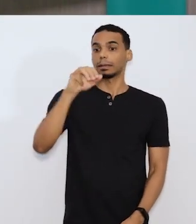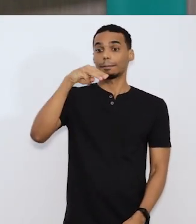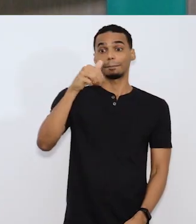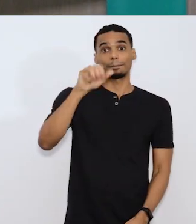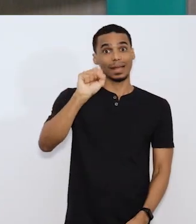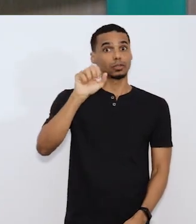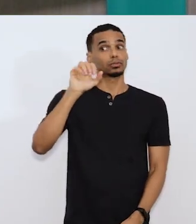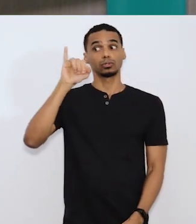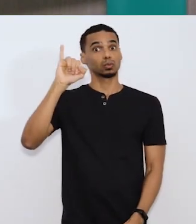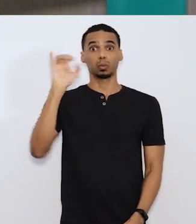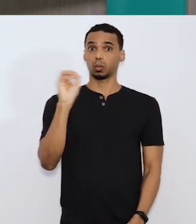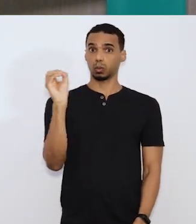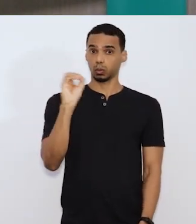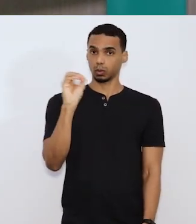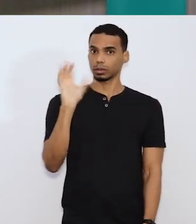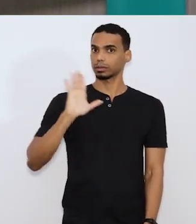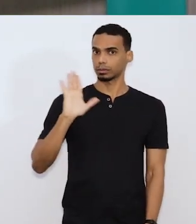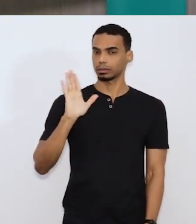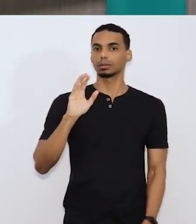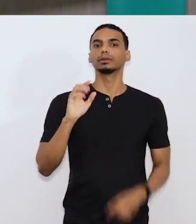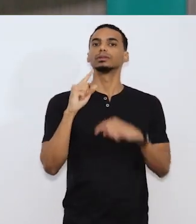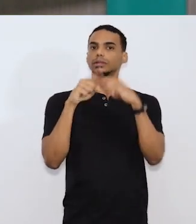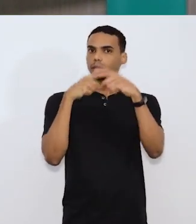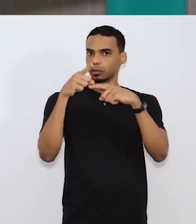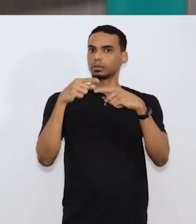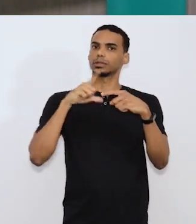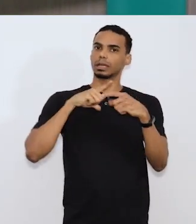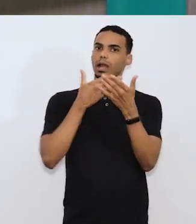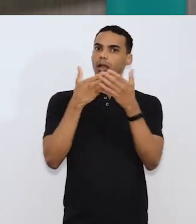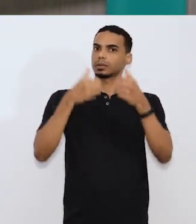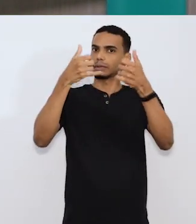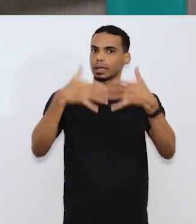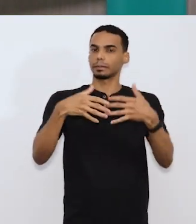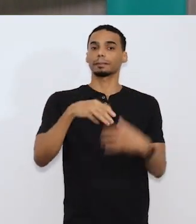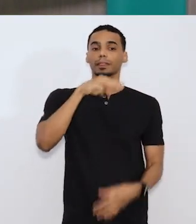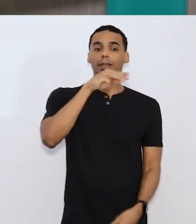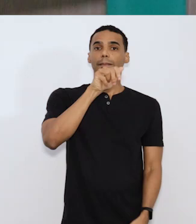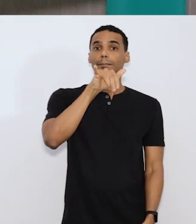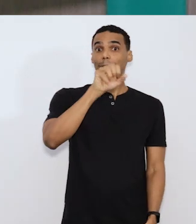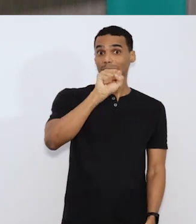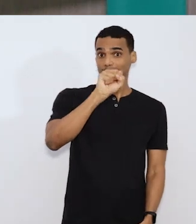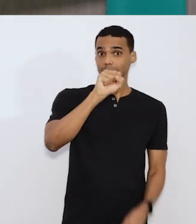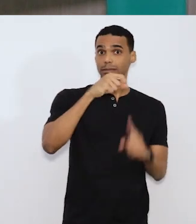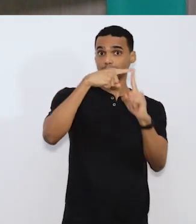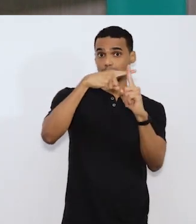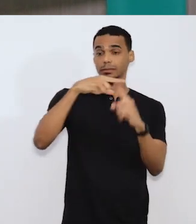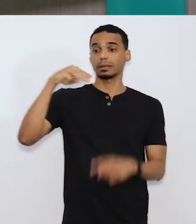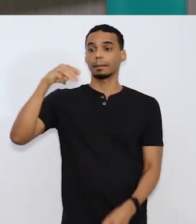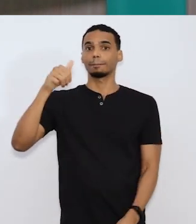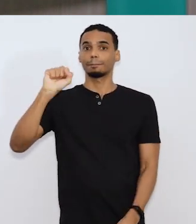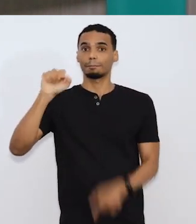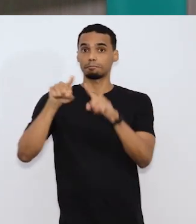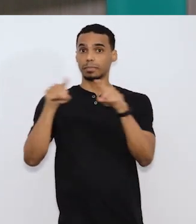e nós teremos aqui uma aula específica para diferenciar o mais com i e o mas sem i, porque